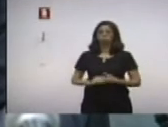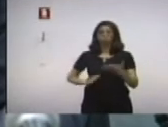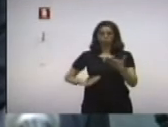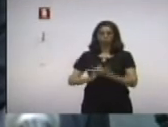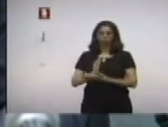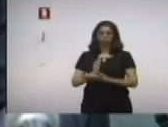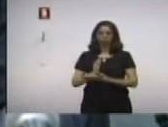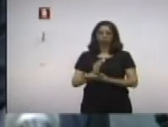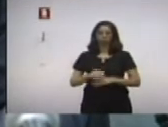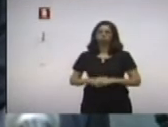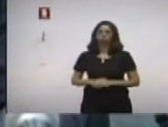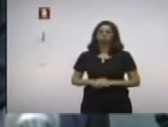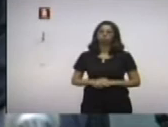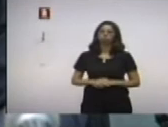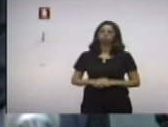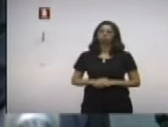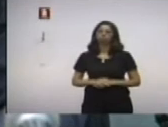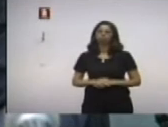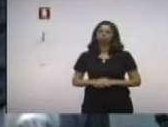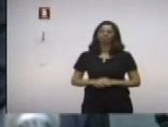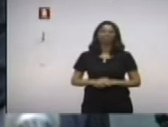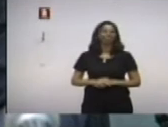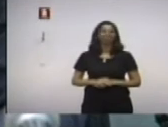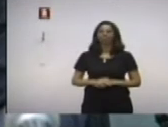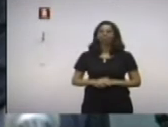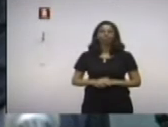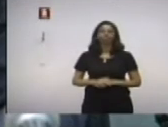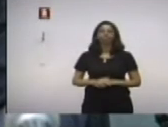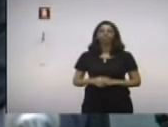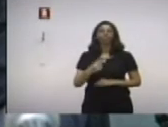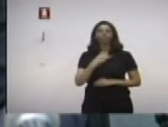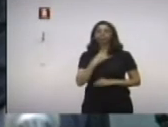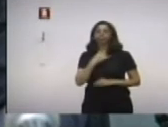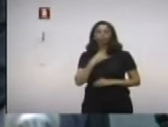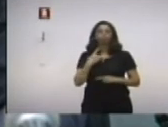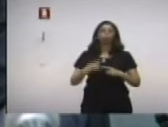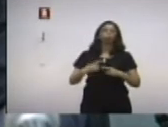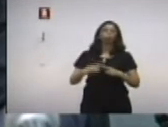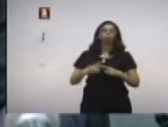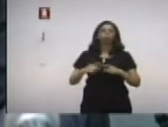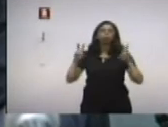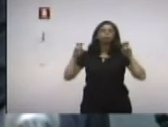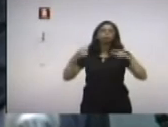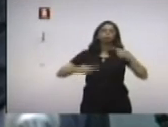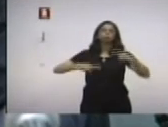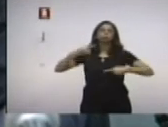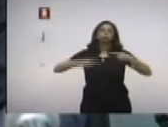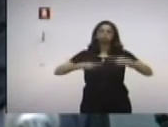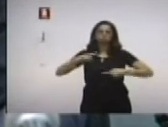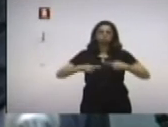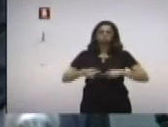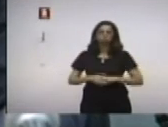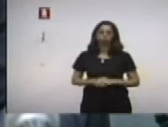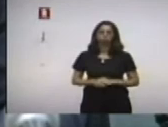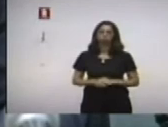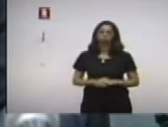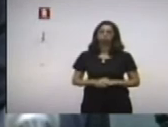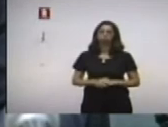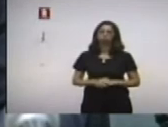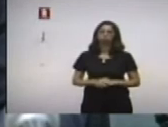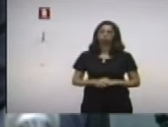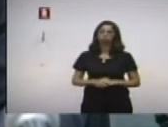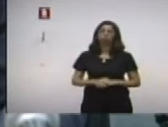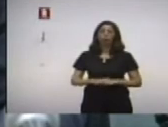teve uma conexão mais política dando uma é uma uma